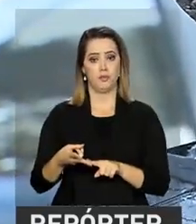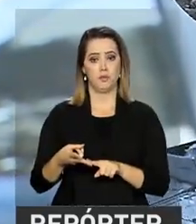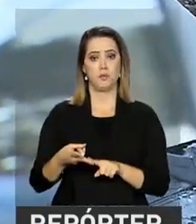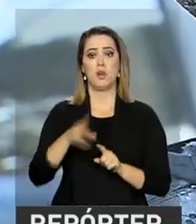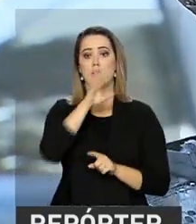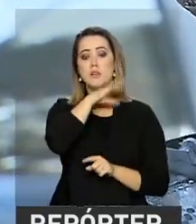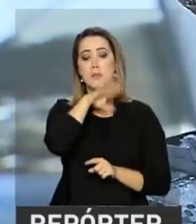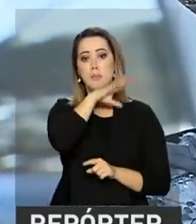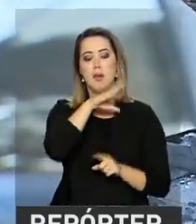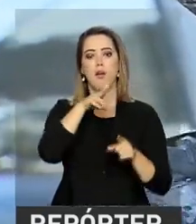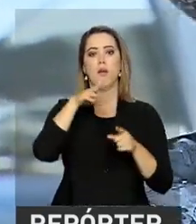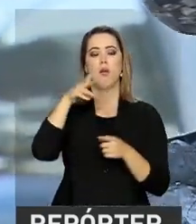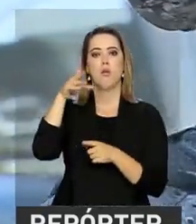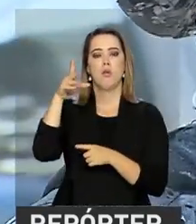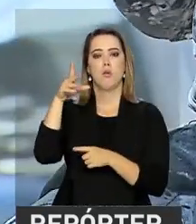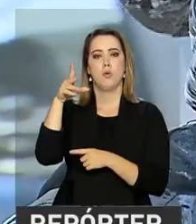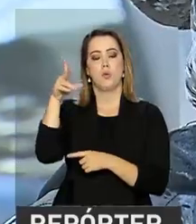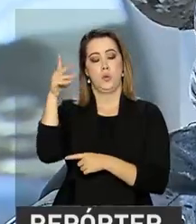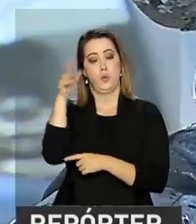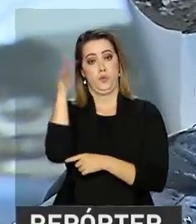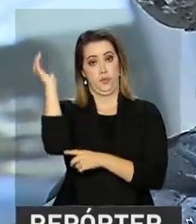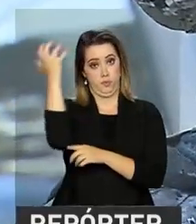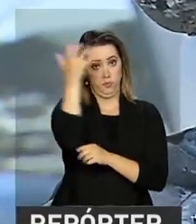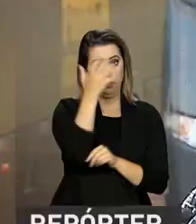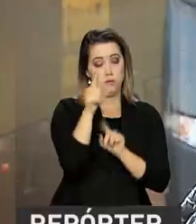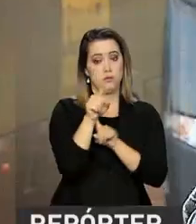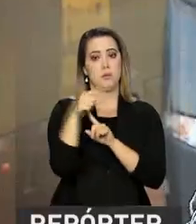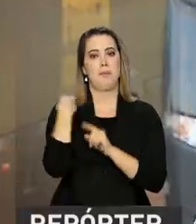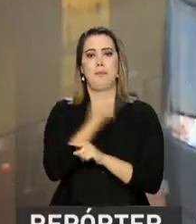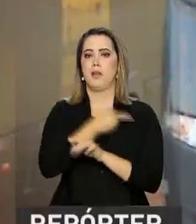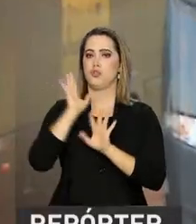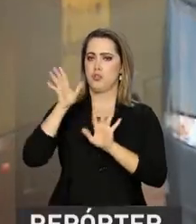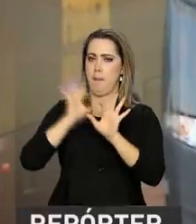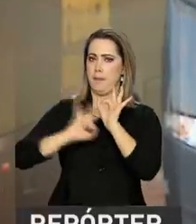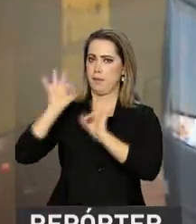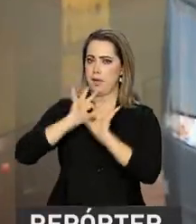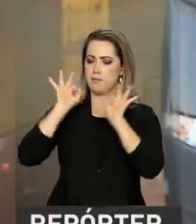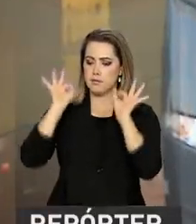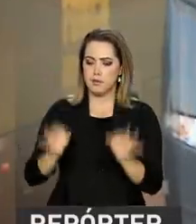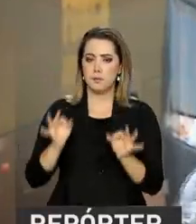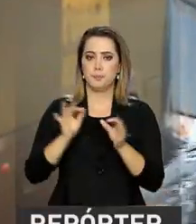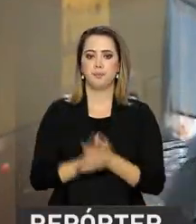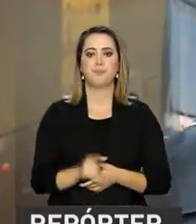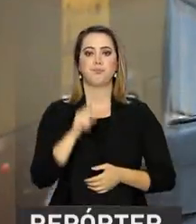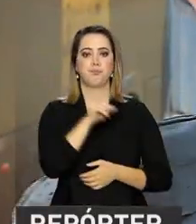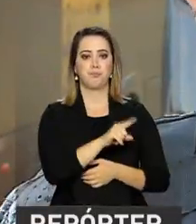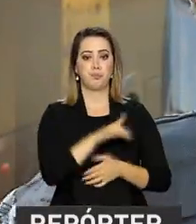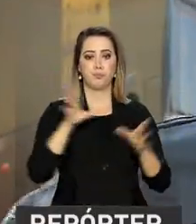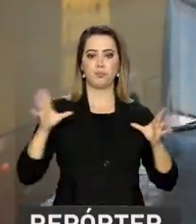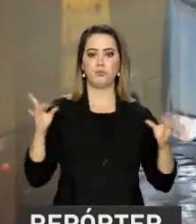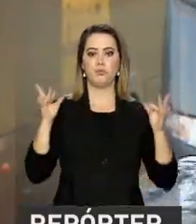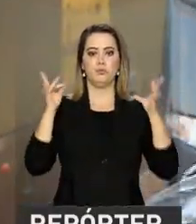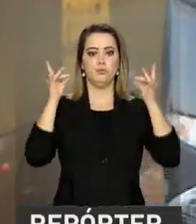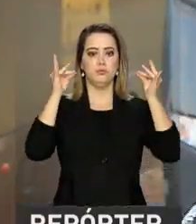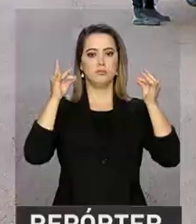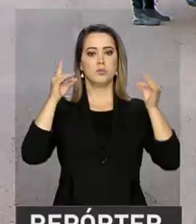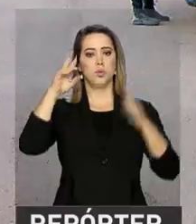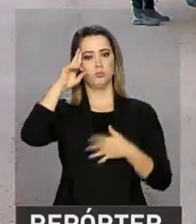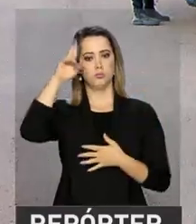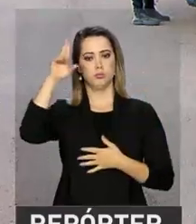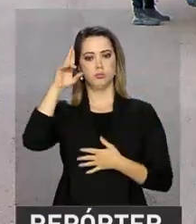de flora e estamos preparados para atuar no terreno. O coronel, responsável pela Força Nacional de Segurança